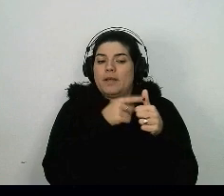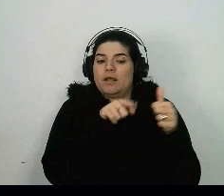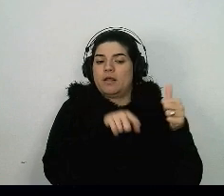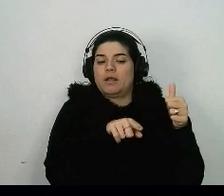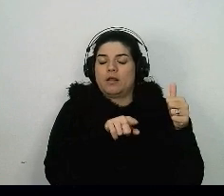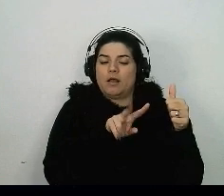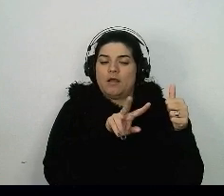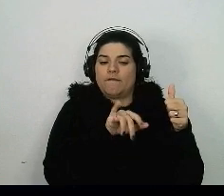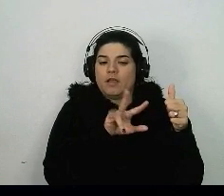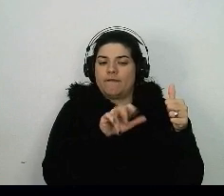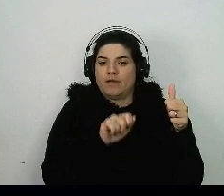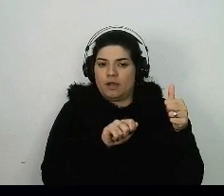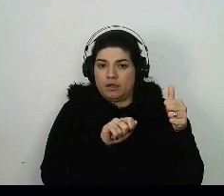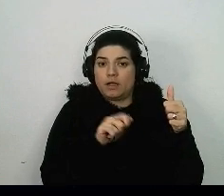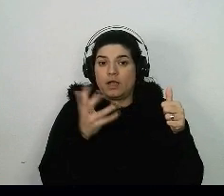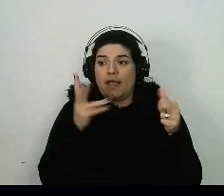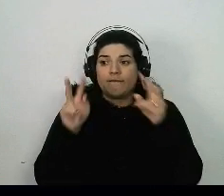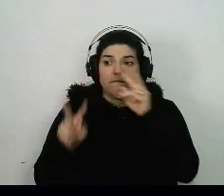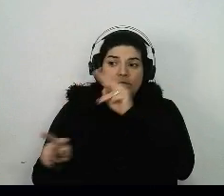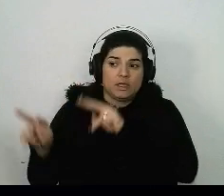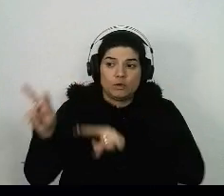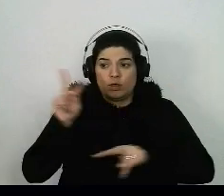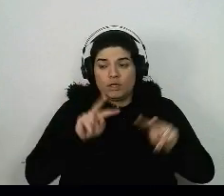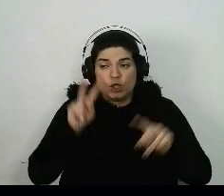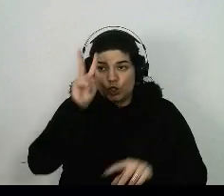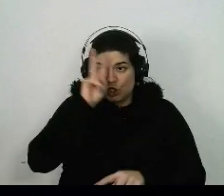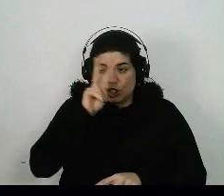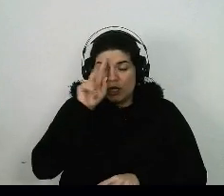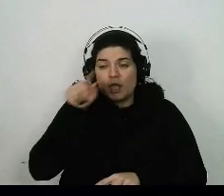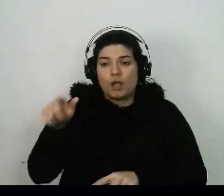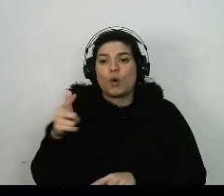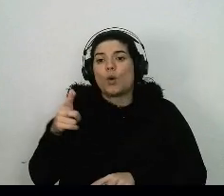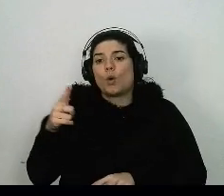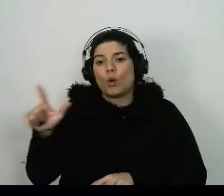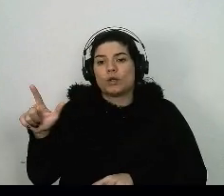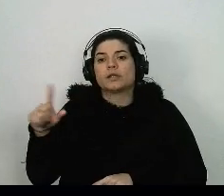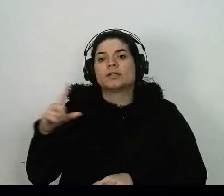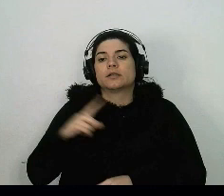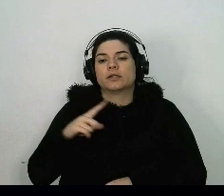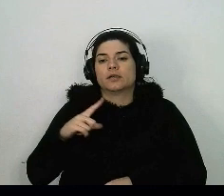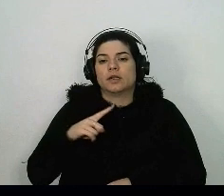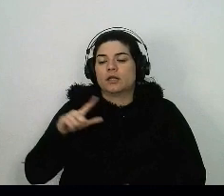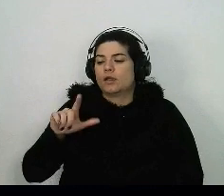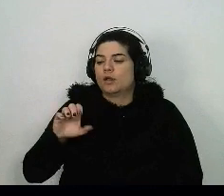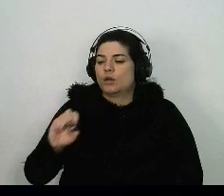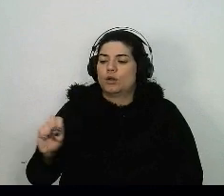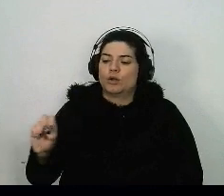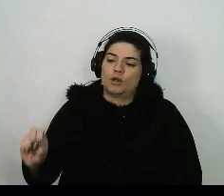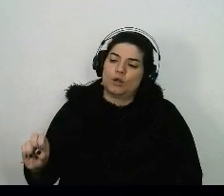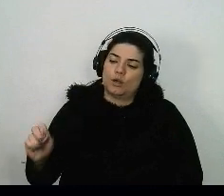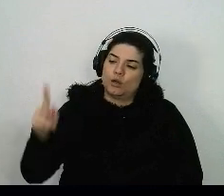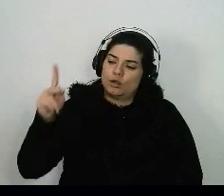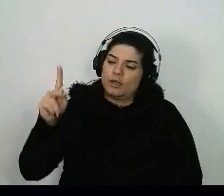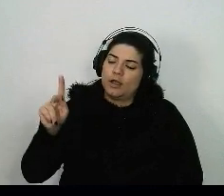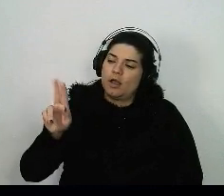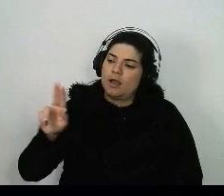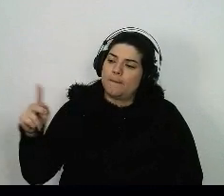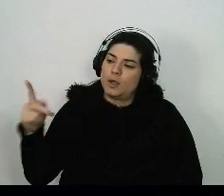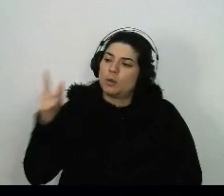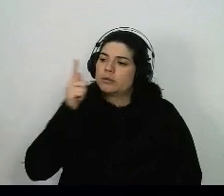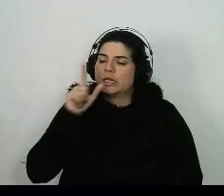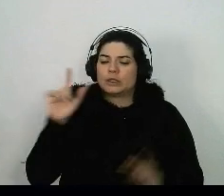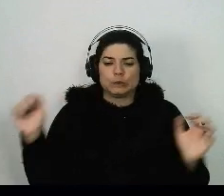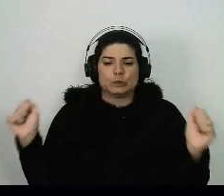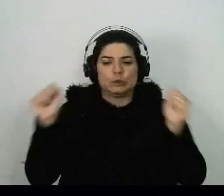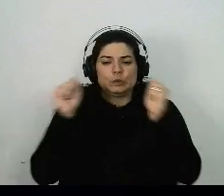você quer fazer a visualização dos históricos, você usa a função do lookup e você junta todas as informações e você consegue visualizar ela de uma